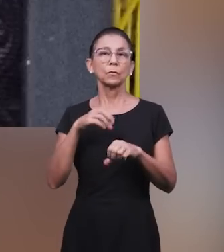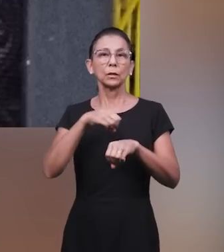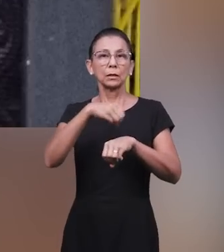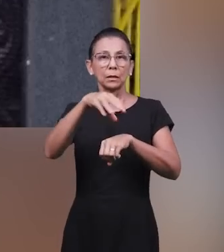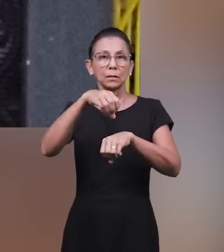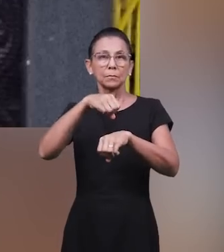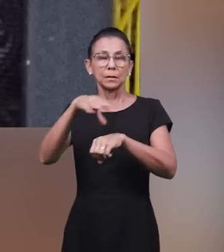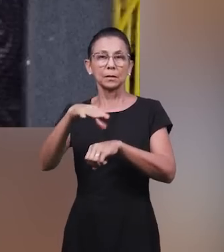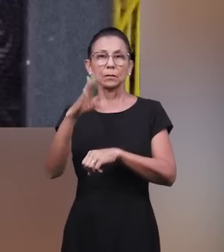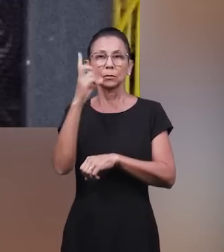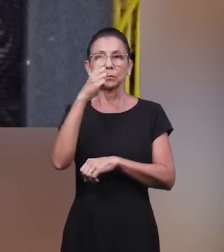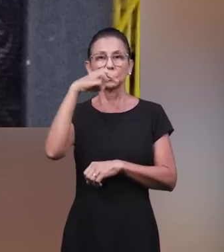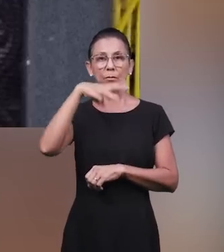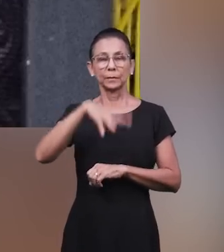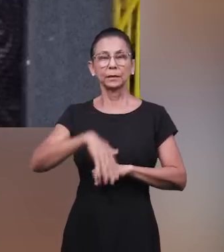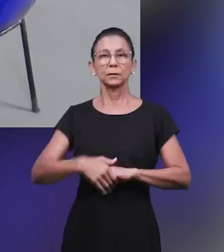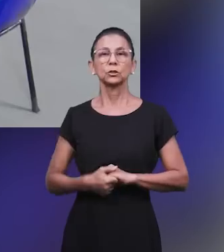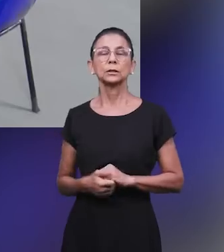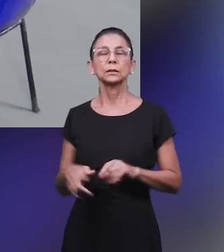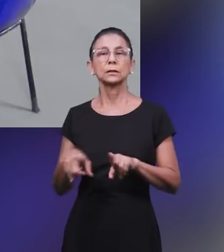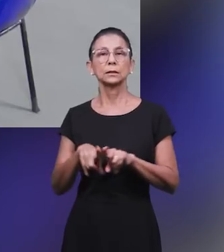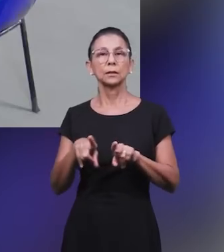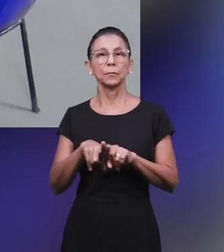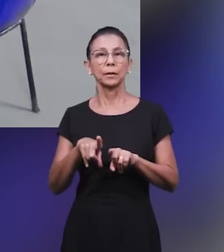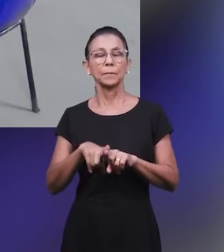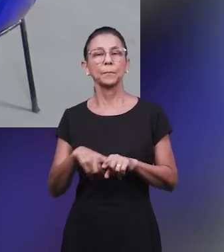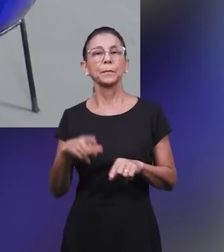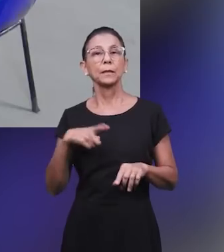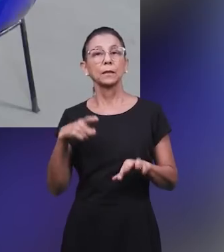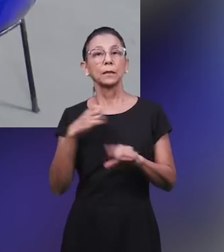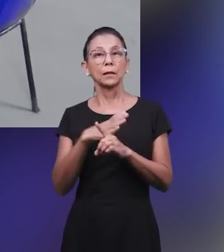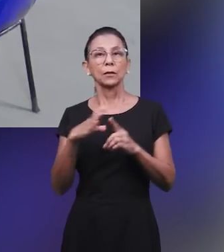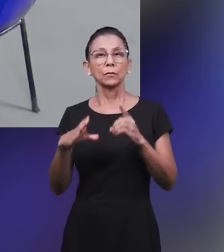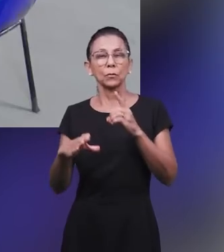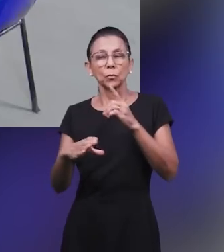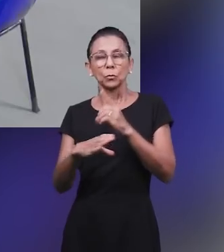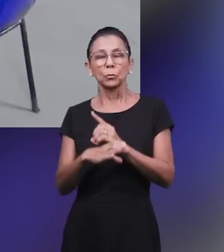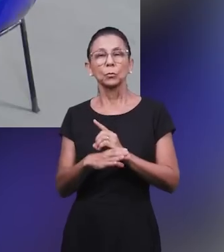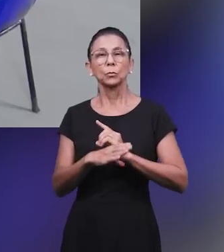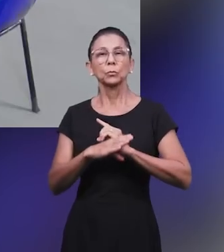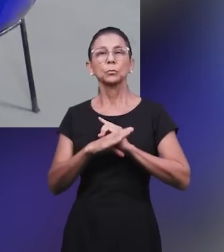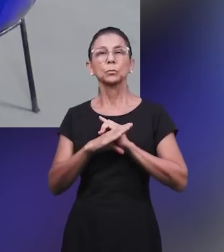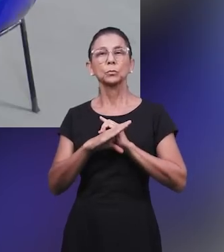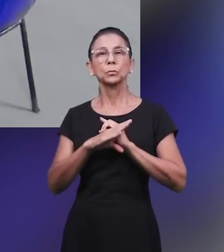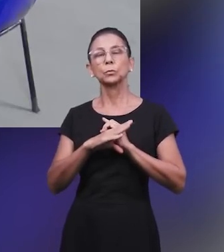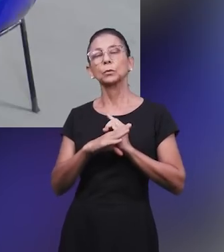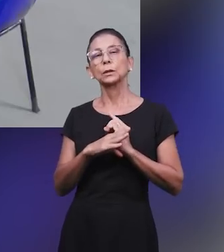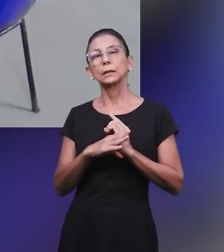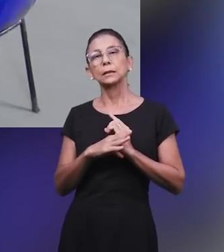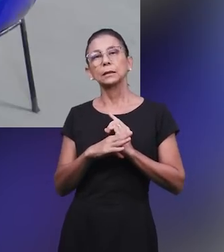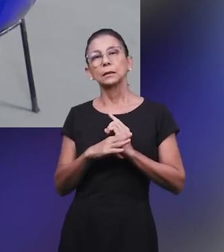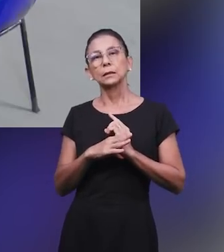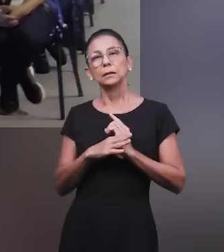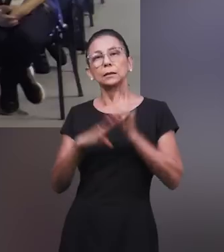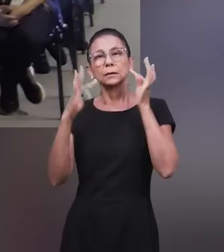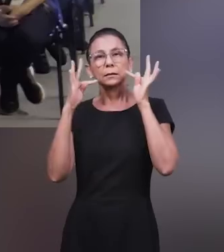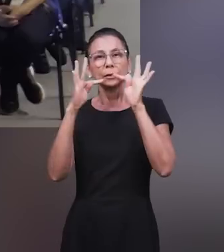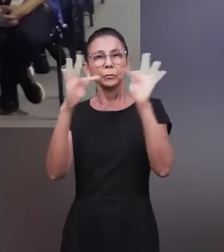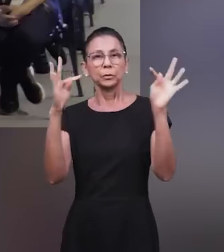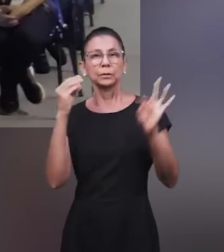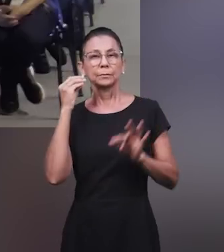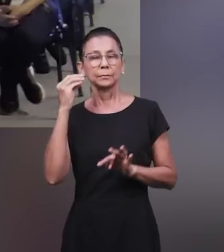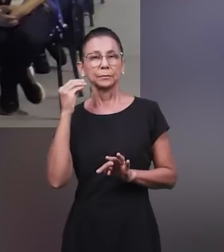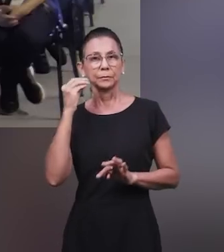Branco na semana passada, onde muitas experiências ali edificaram as nossas vidas. Logo após, participamos da